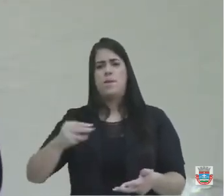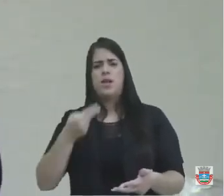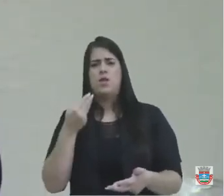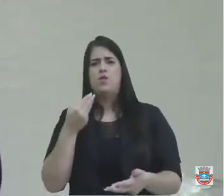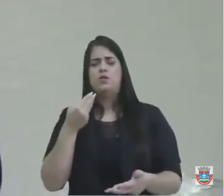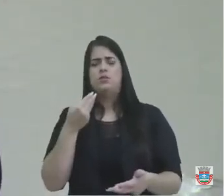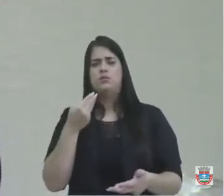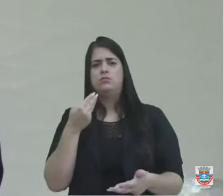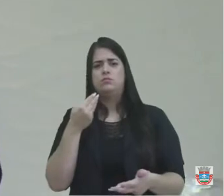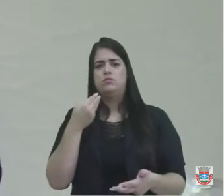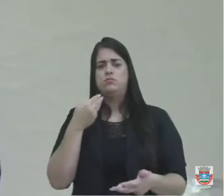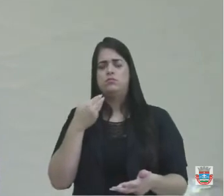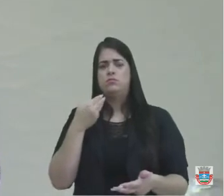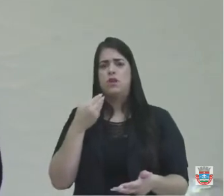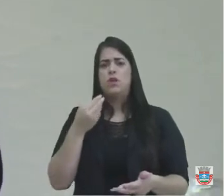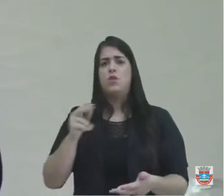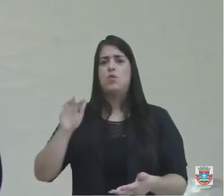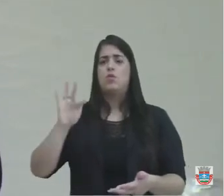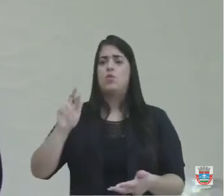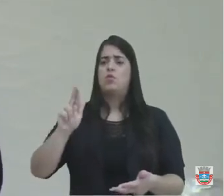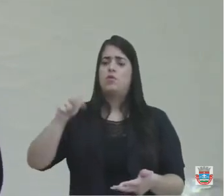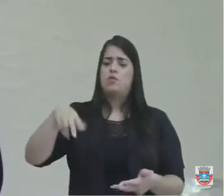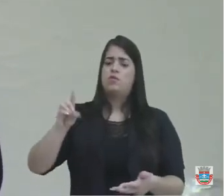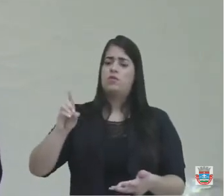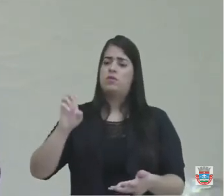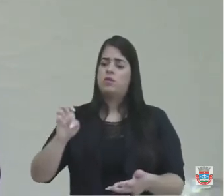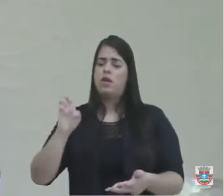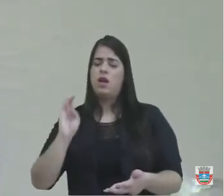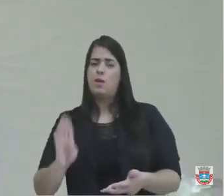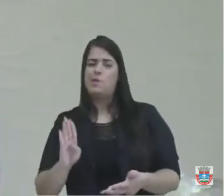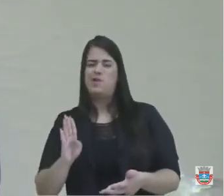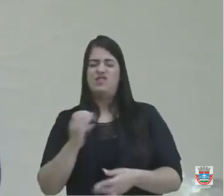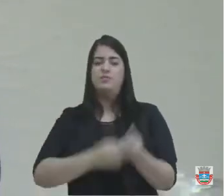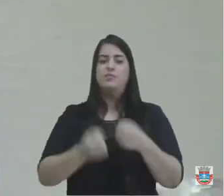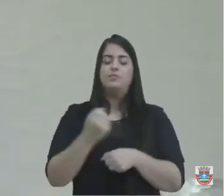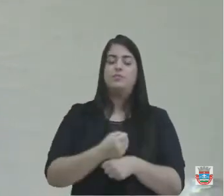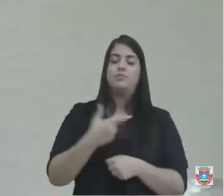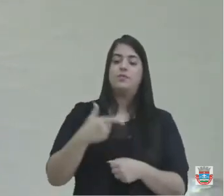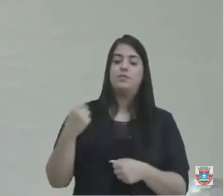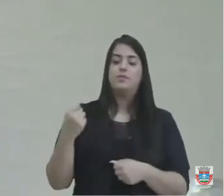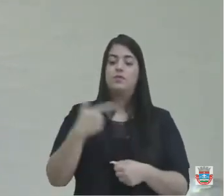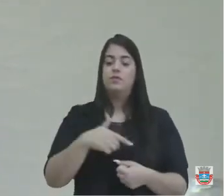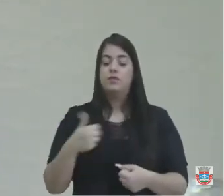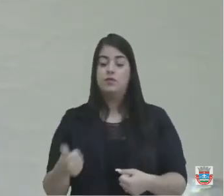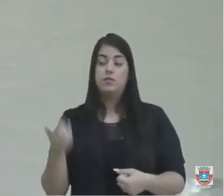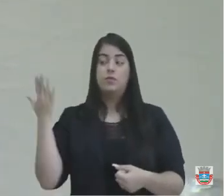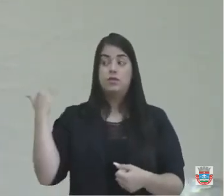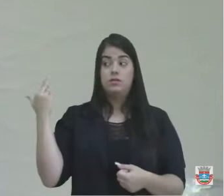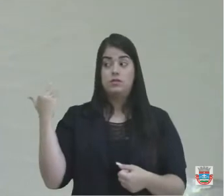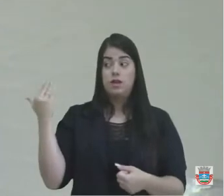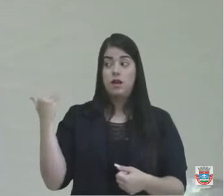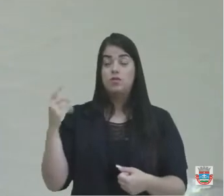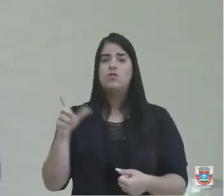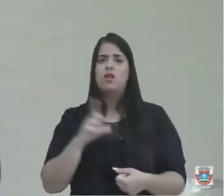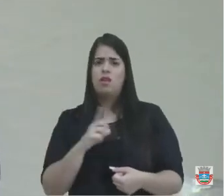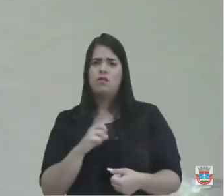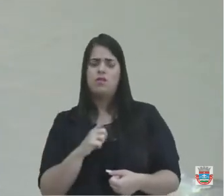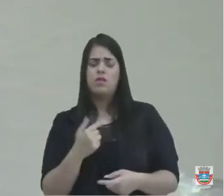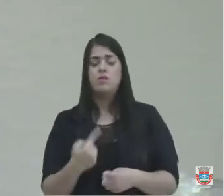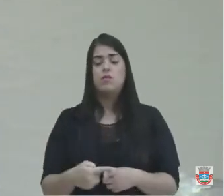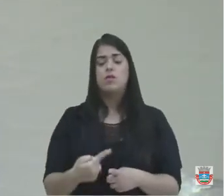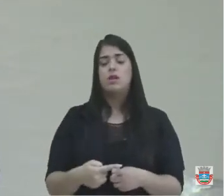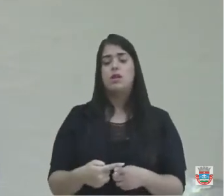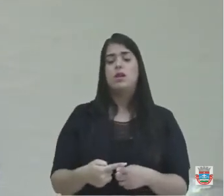fundeb 54 milhões ano passado a terra tem o teve por quê